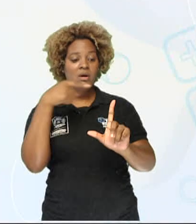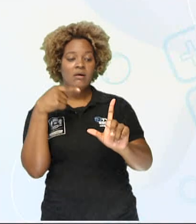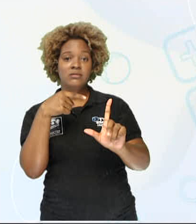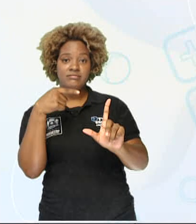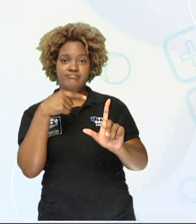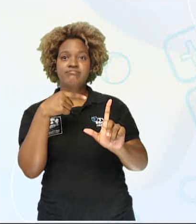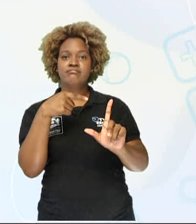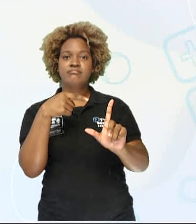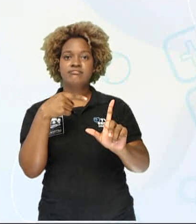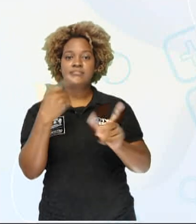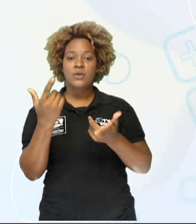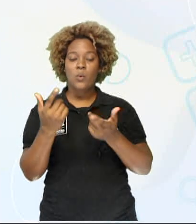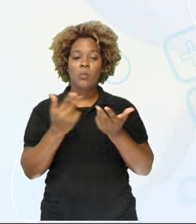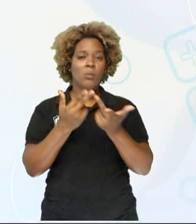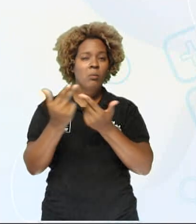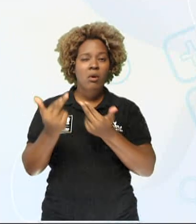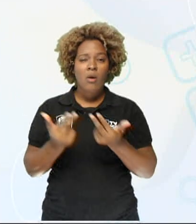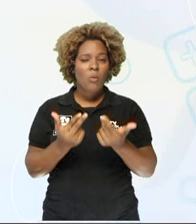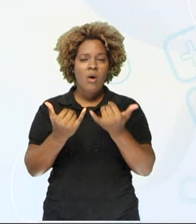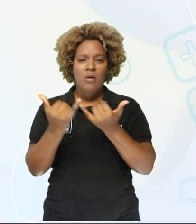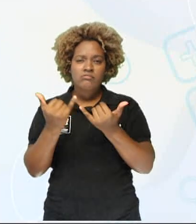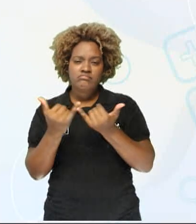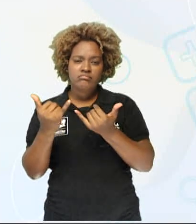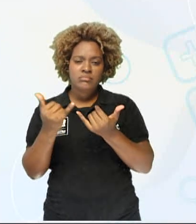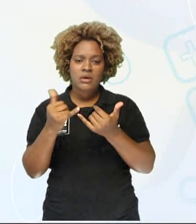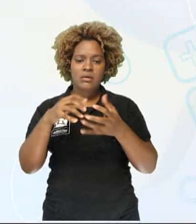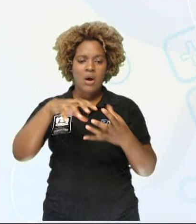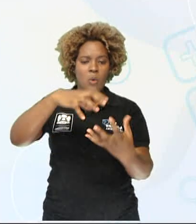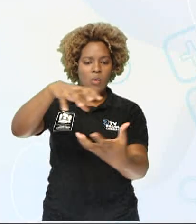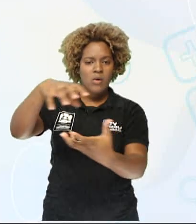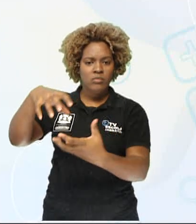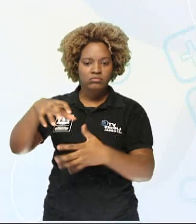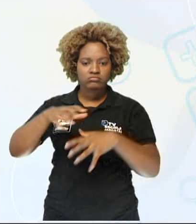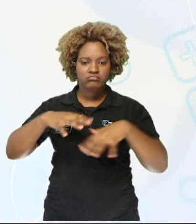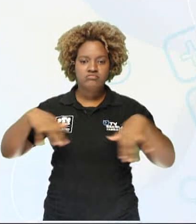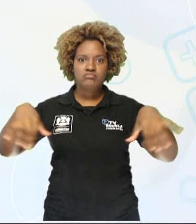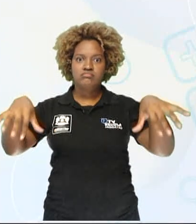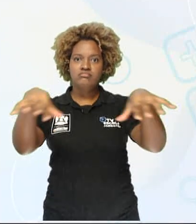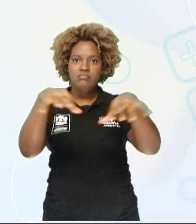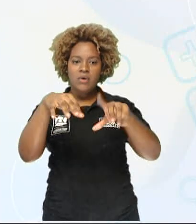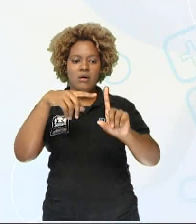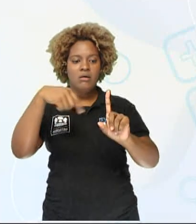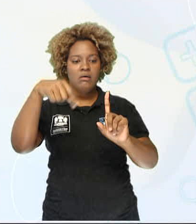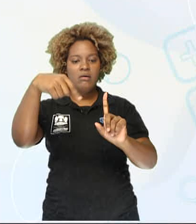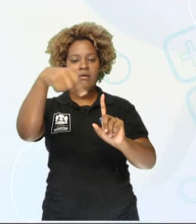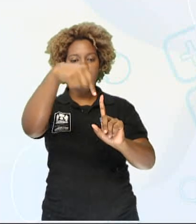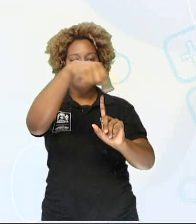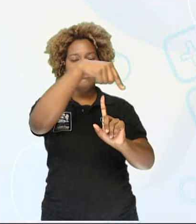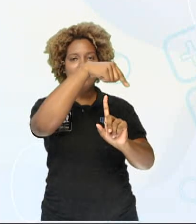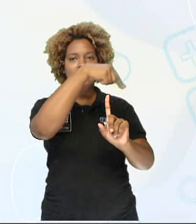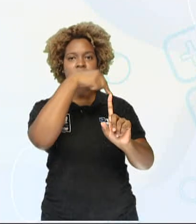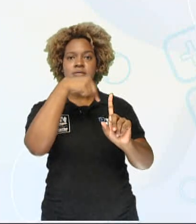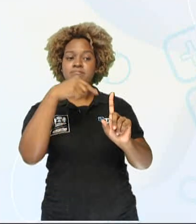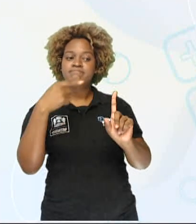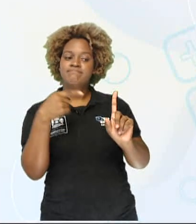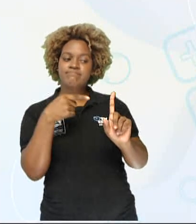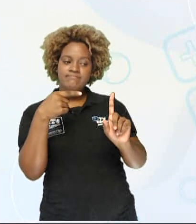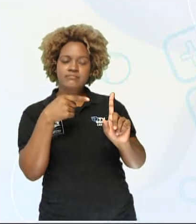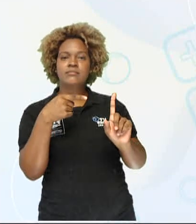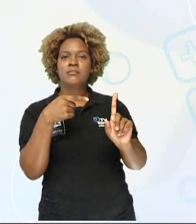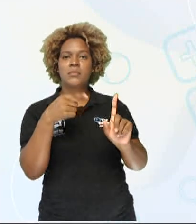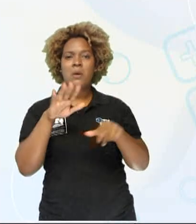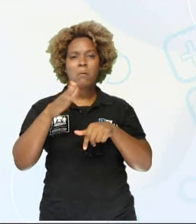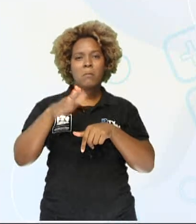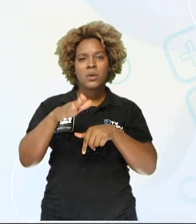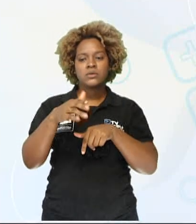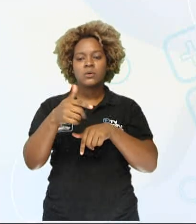os planetas do Sistema Solar. O Sol completa uma volta em torno de si próprio, aproximadamente em